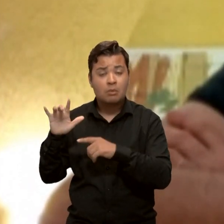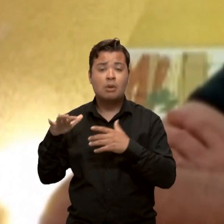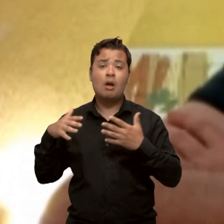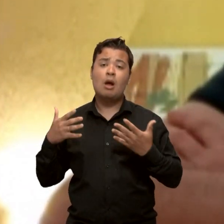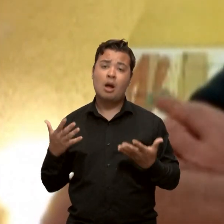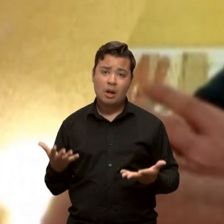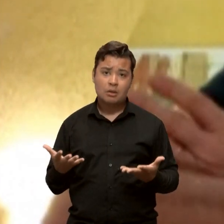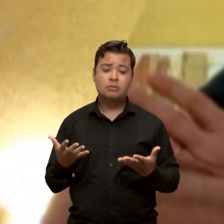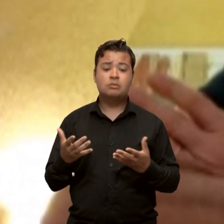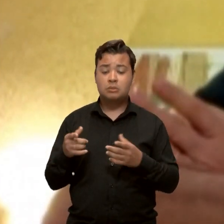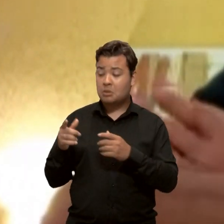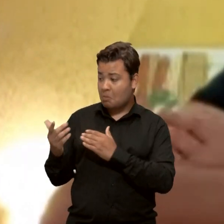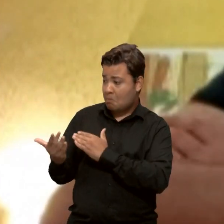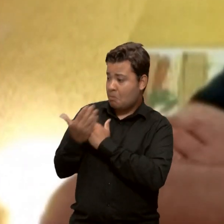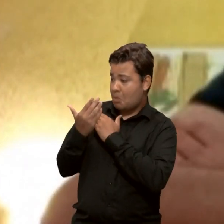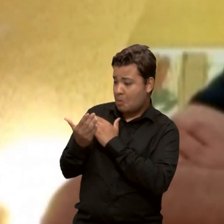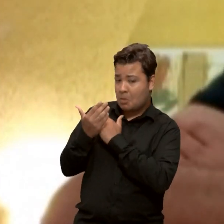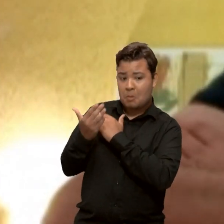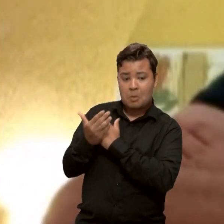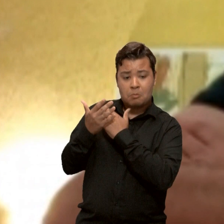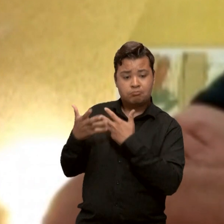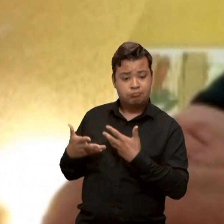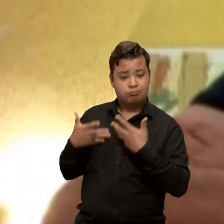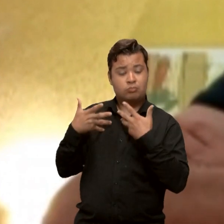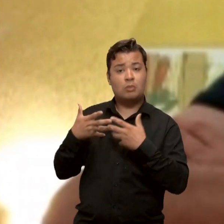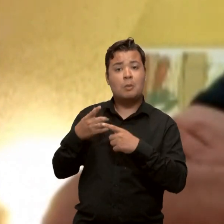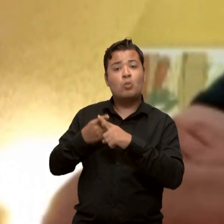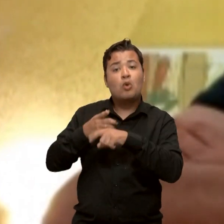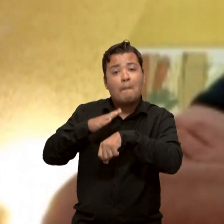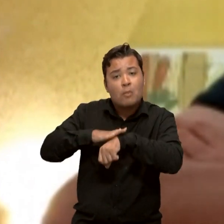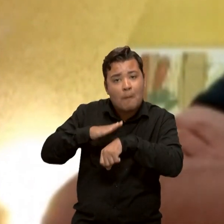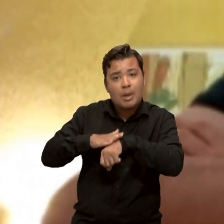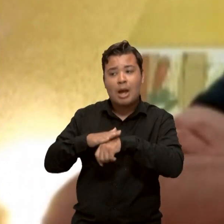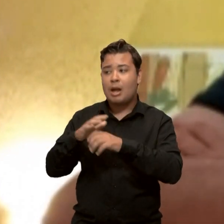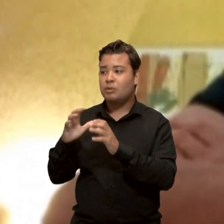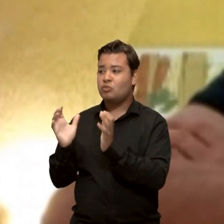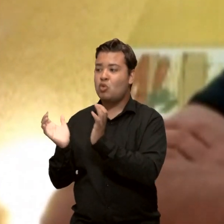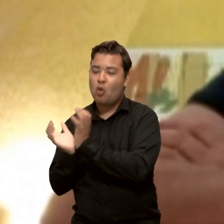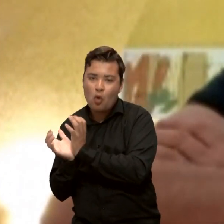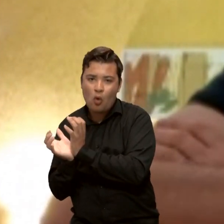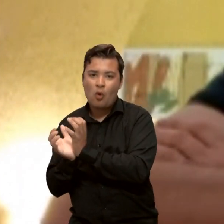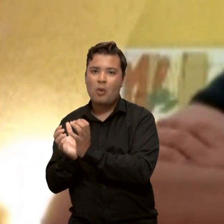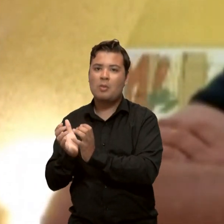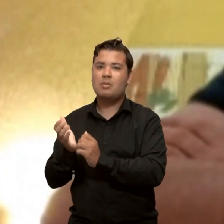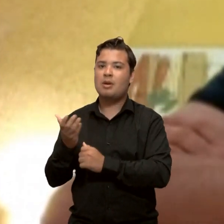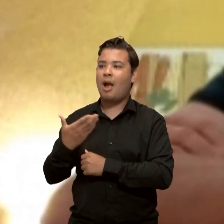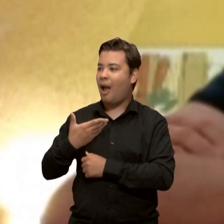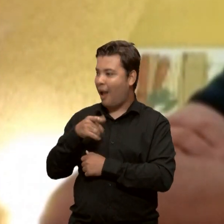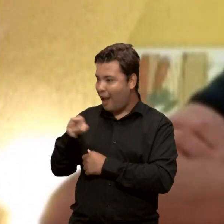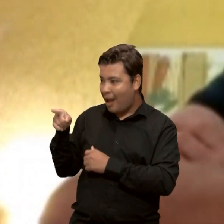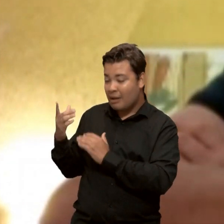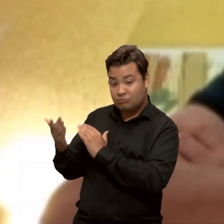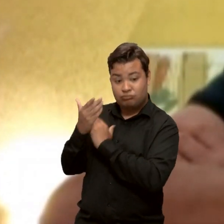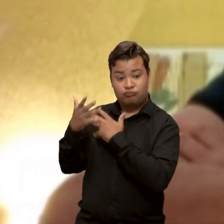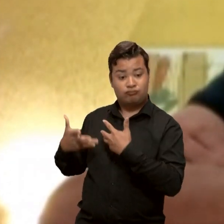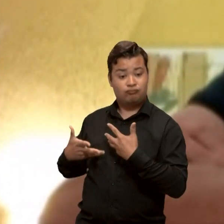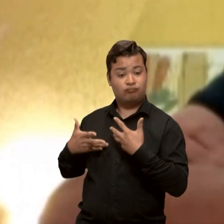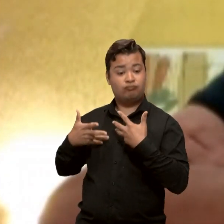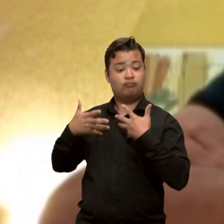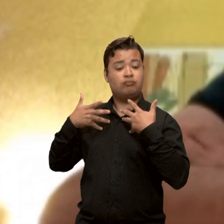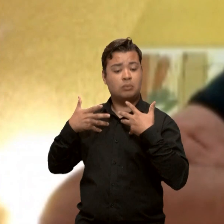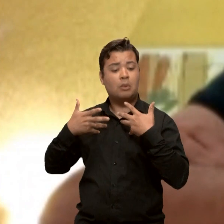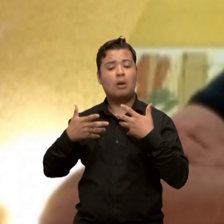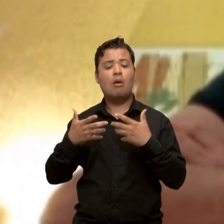você, né, é ajudado pelo momento, pelo clube, pelos companheiros, e isso tudo vai te